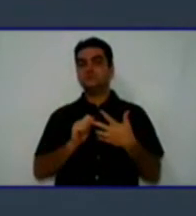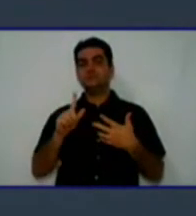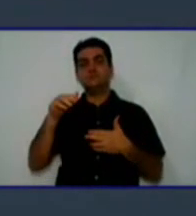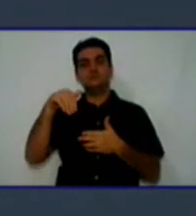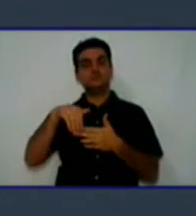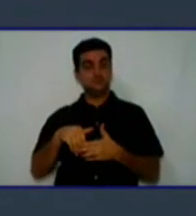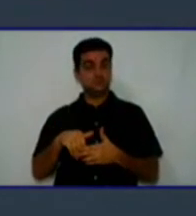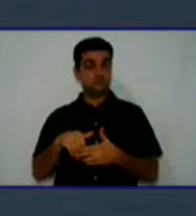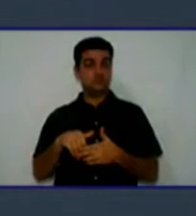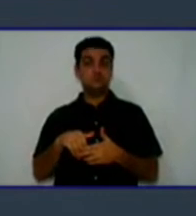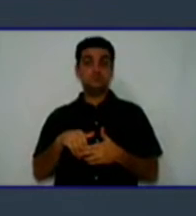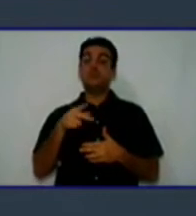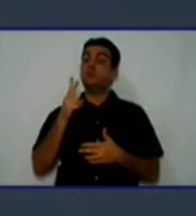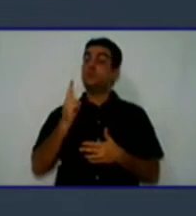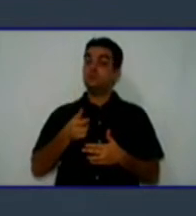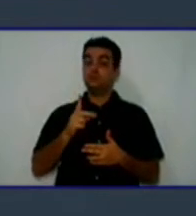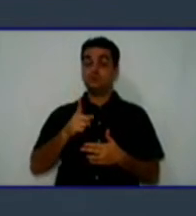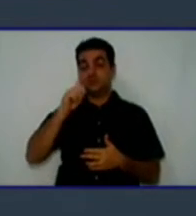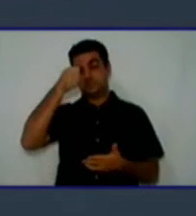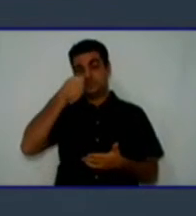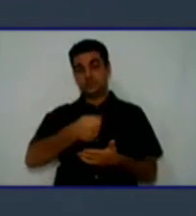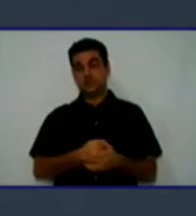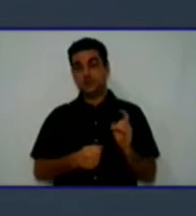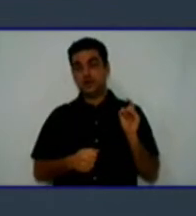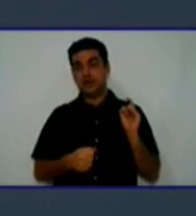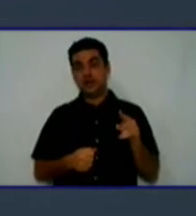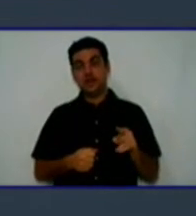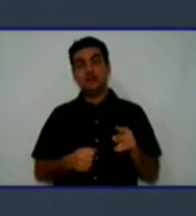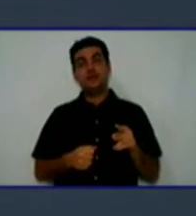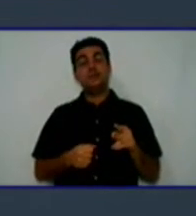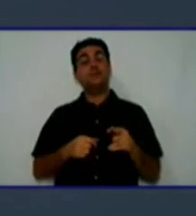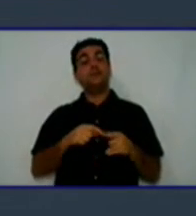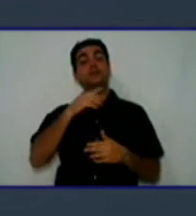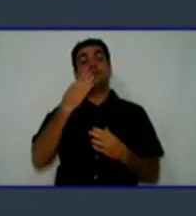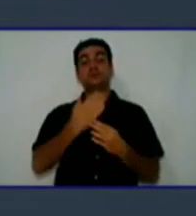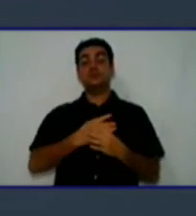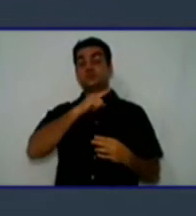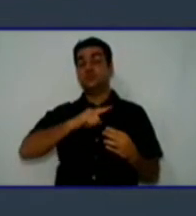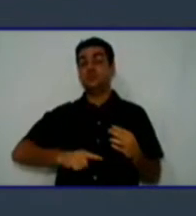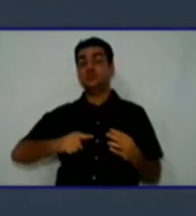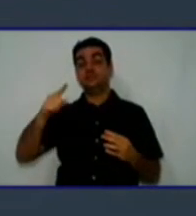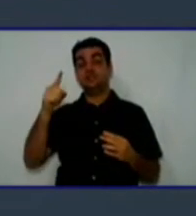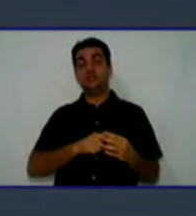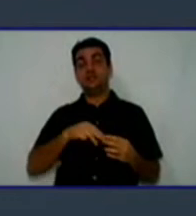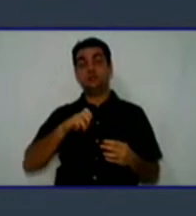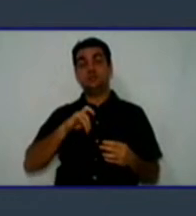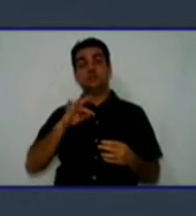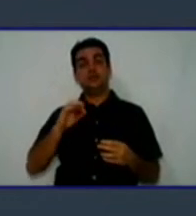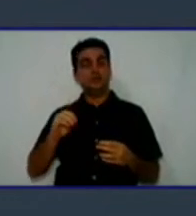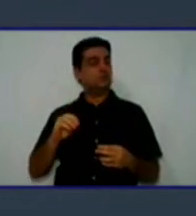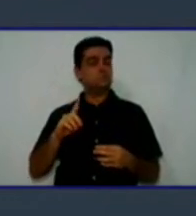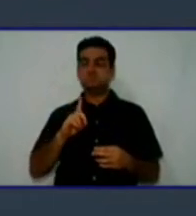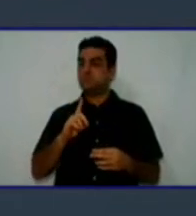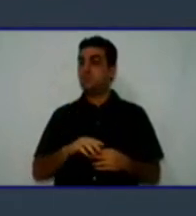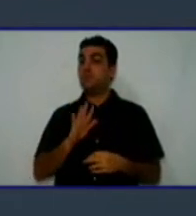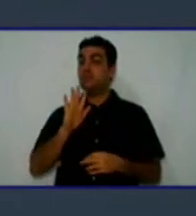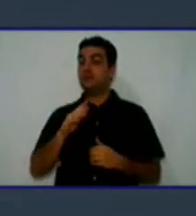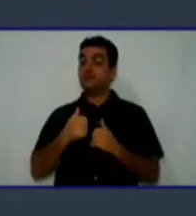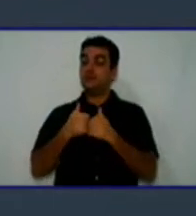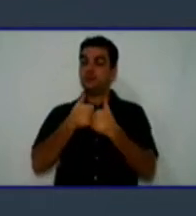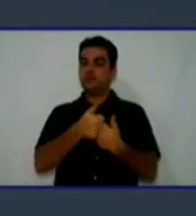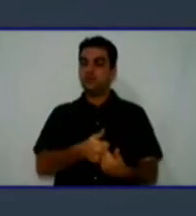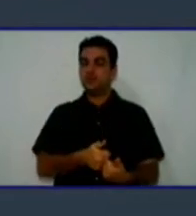interno para manter a decisão monocrática de extinção do processo, sem resolução de mérito, sendo acompanhado